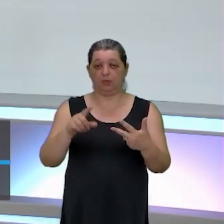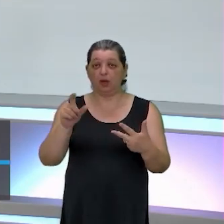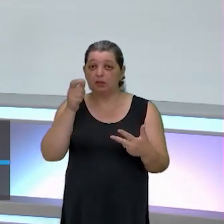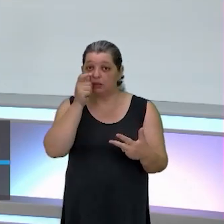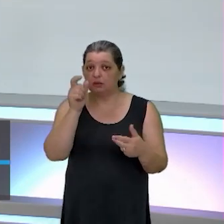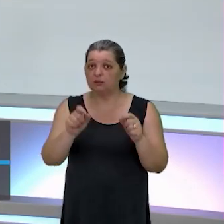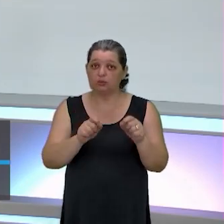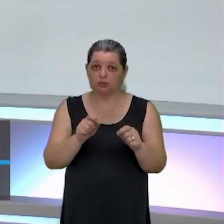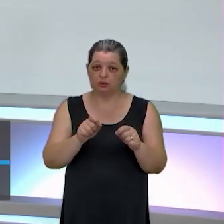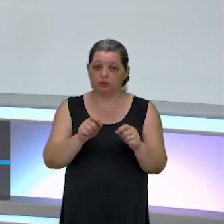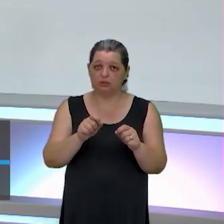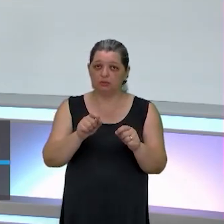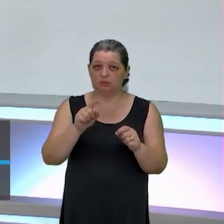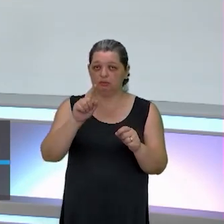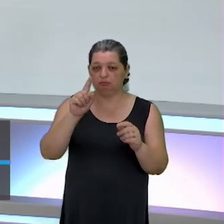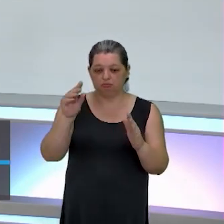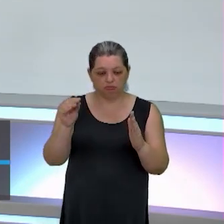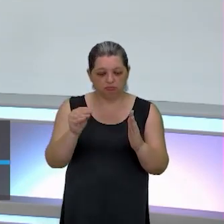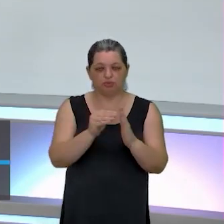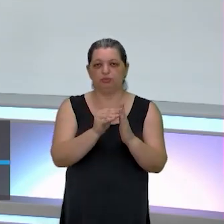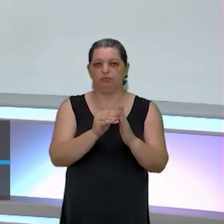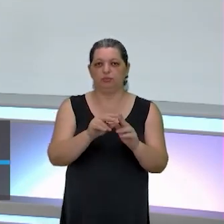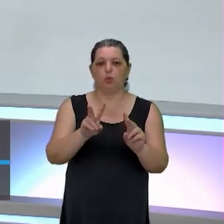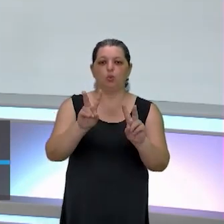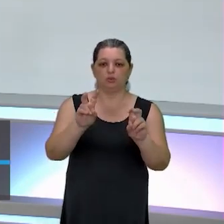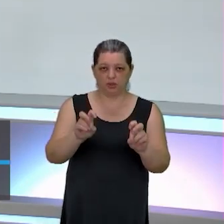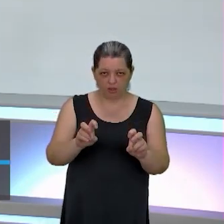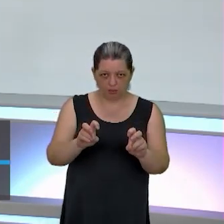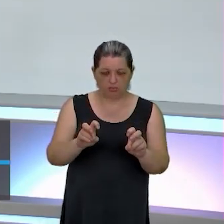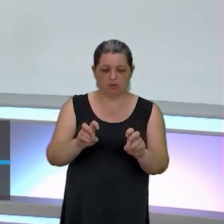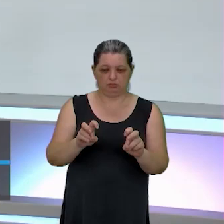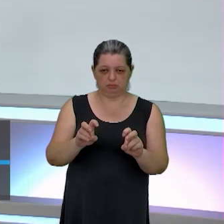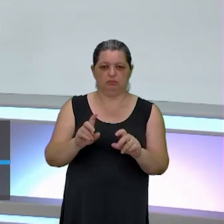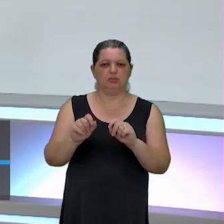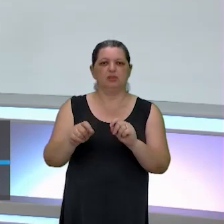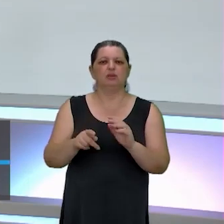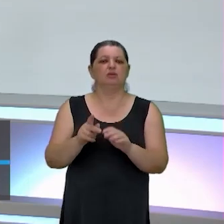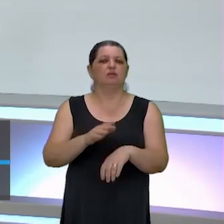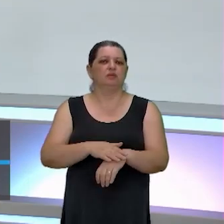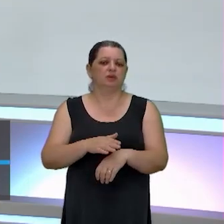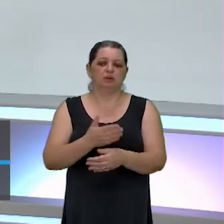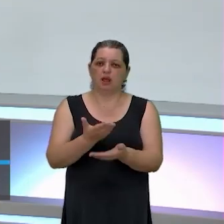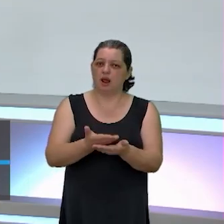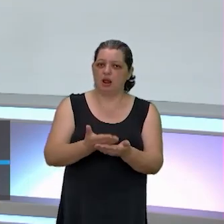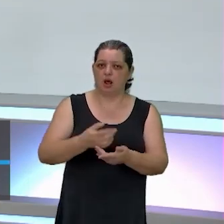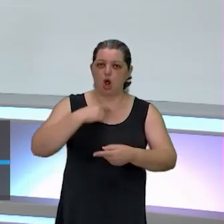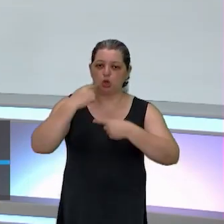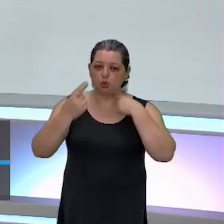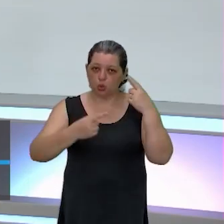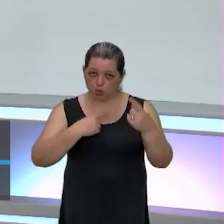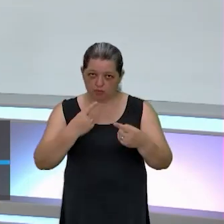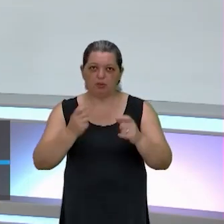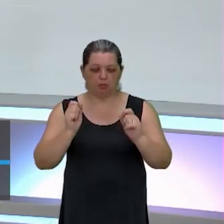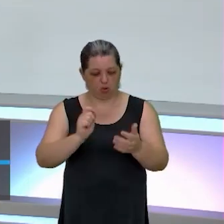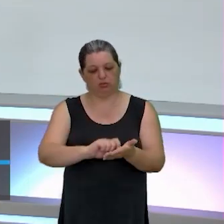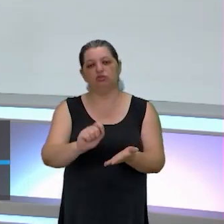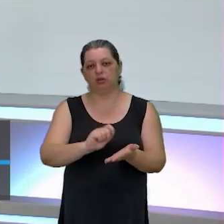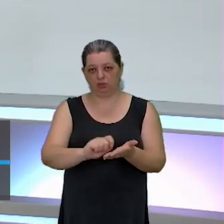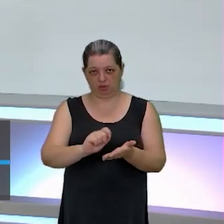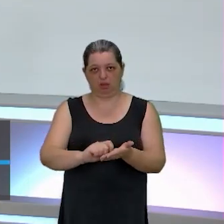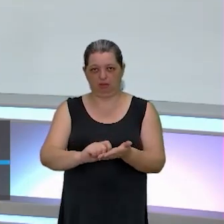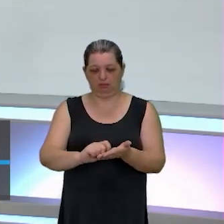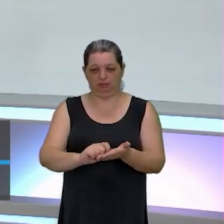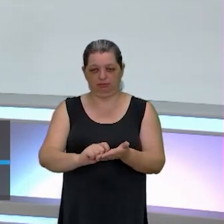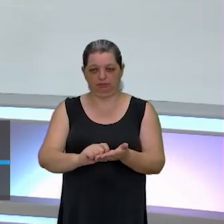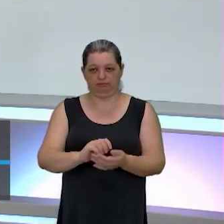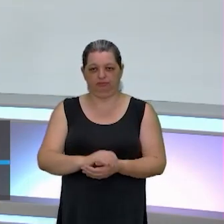marcarem o tema a data da aula o assunto que trabalhou aquela aula as dúvidas fica com dúvidas agora até as dúvidas